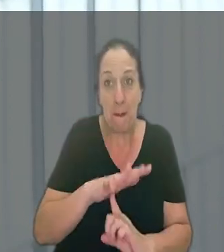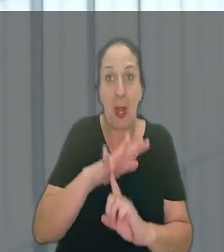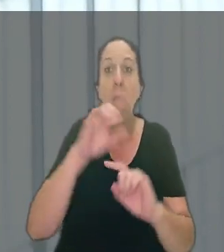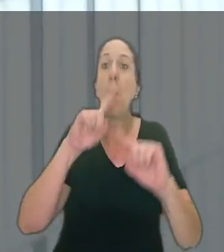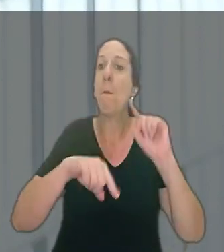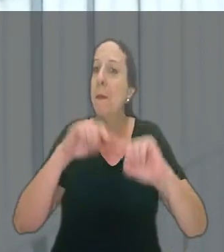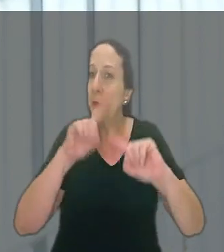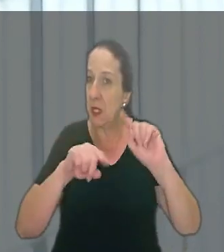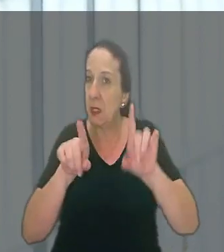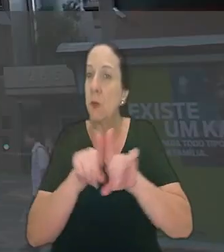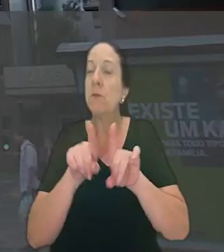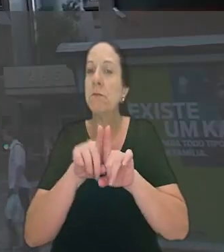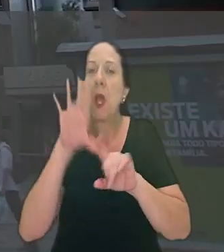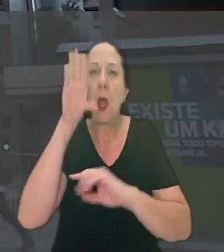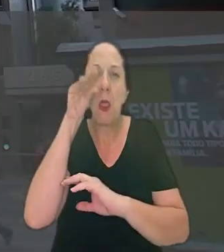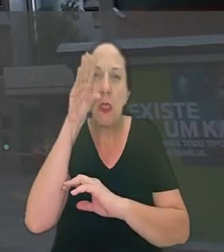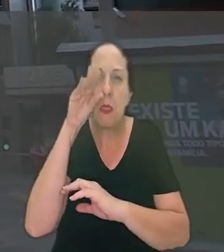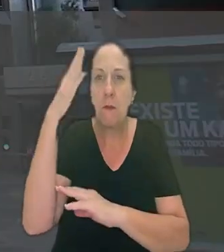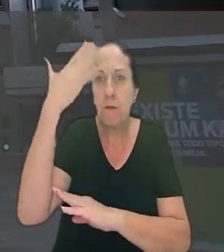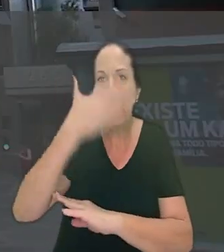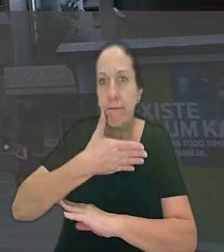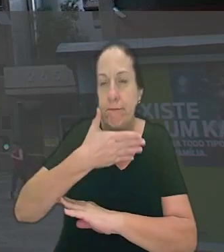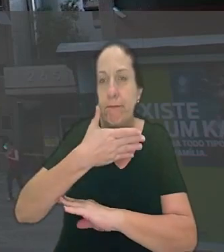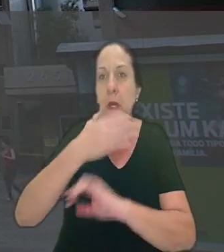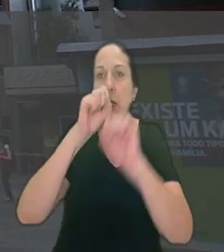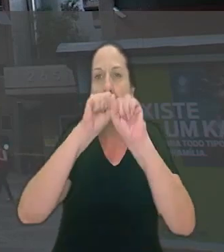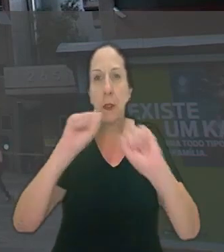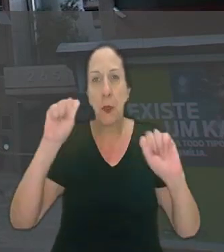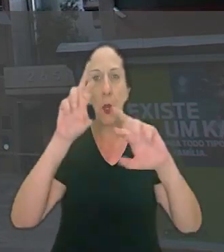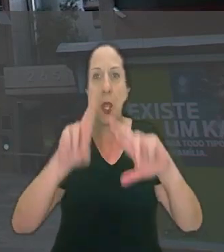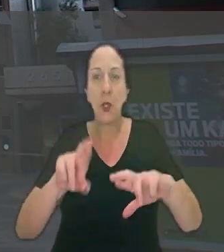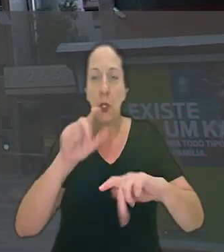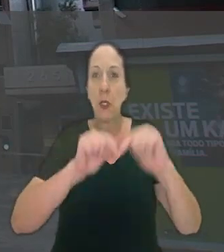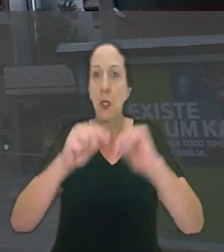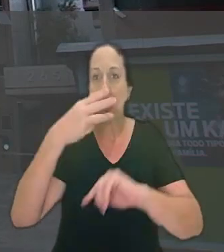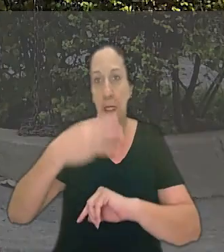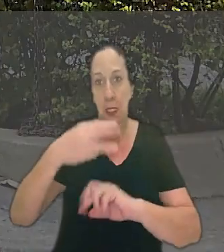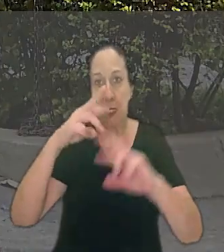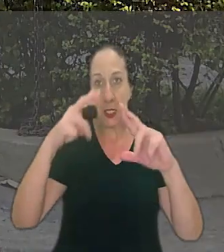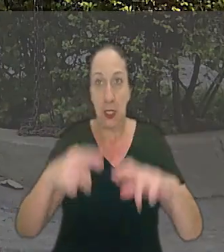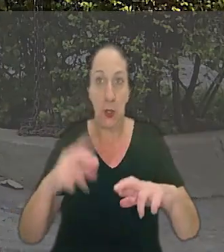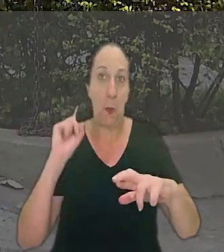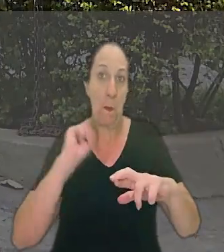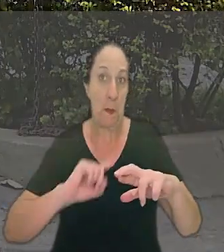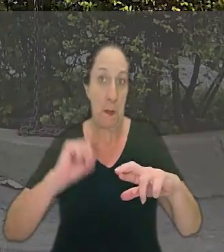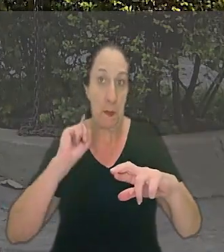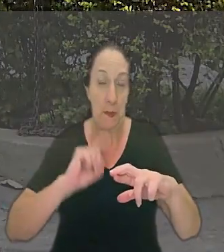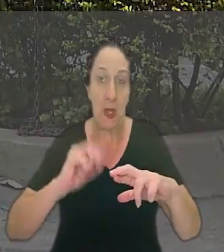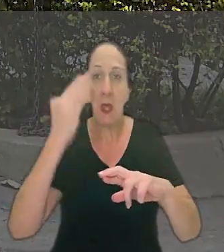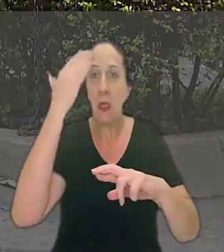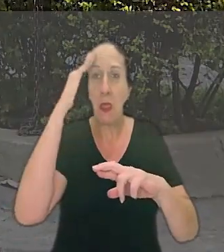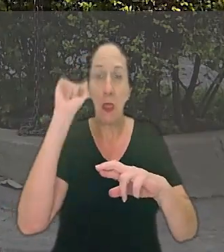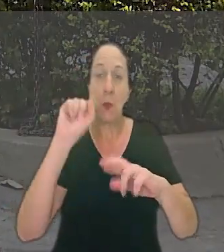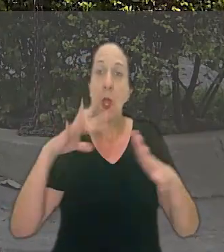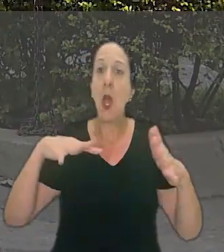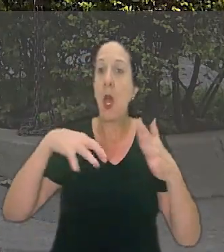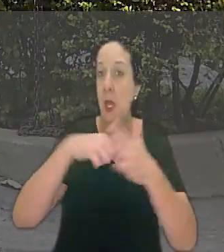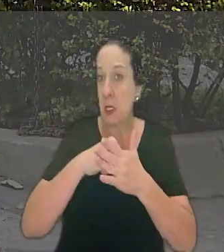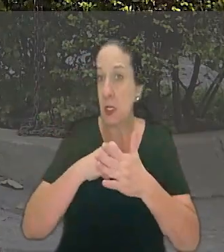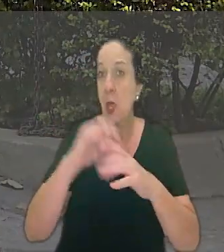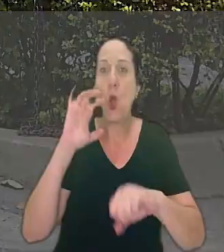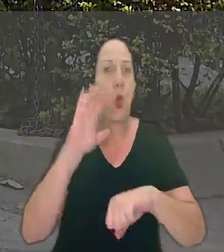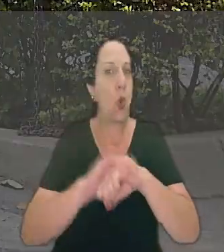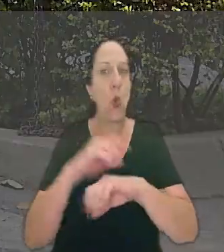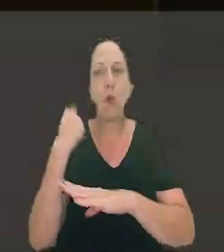moral e material. Ao analisar as provas, o Tribunal Regional do Trabalho da 3ª Região em Minas Gerais entendeu que o